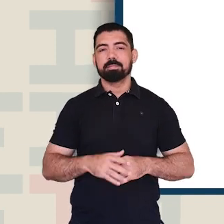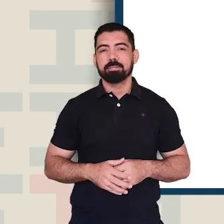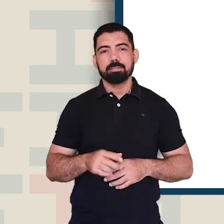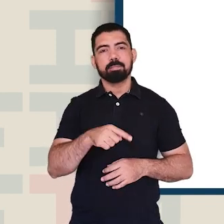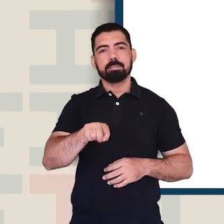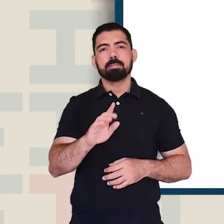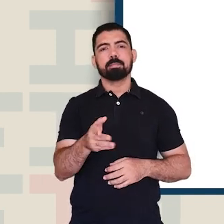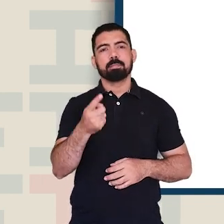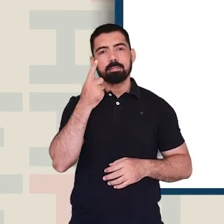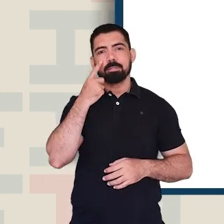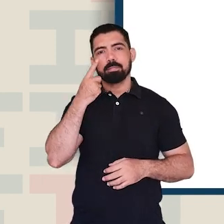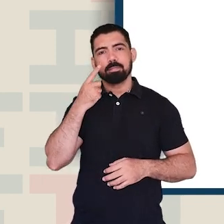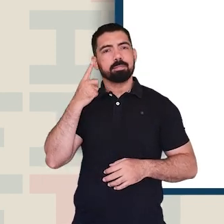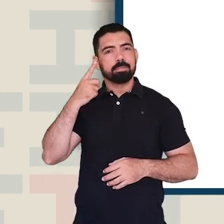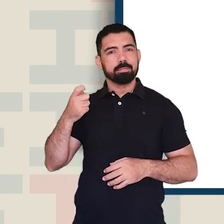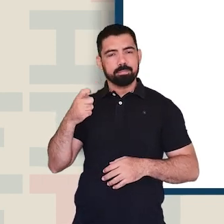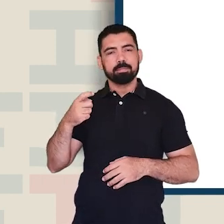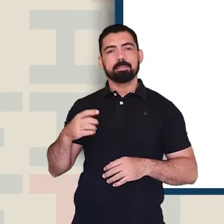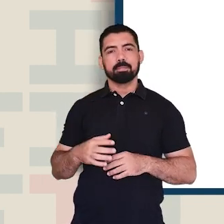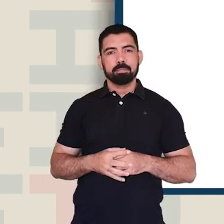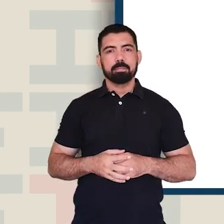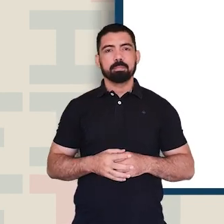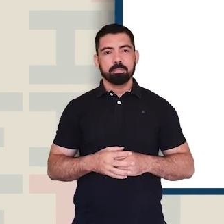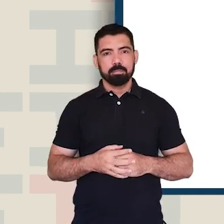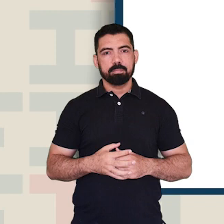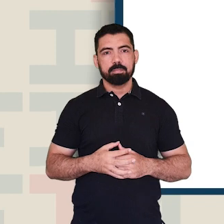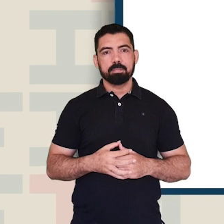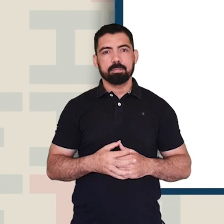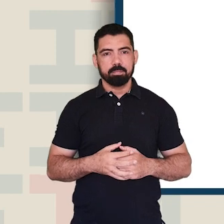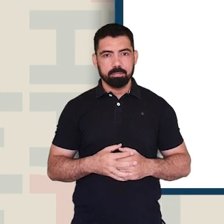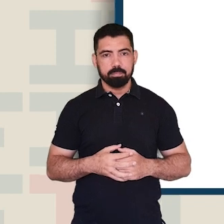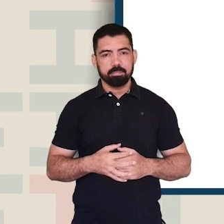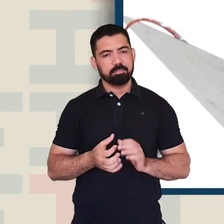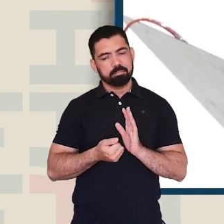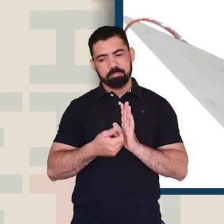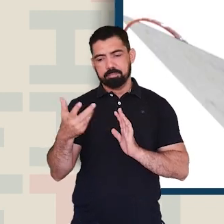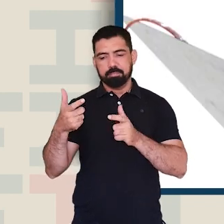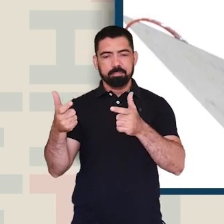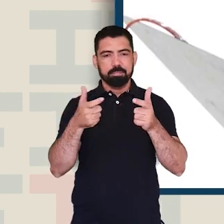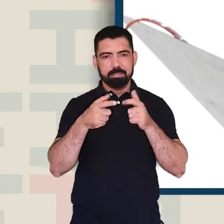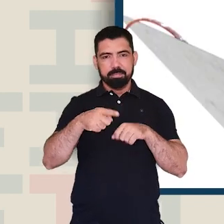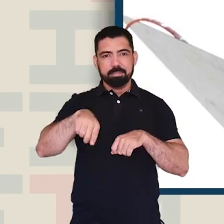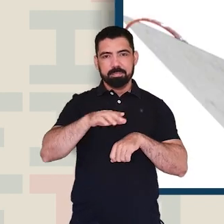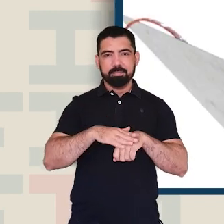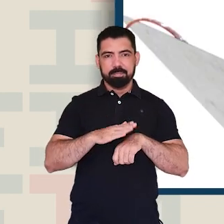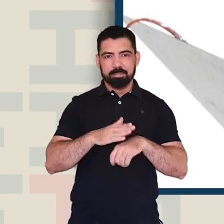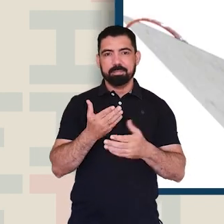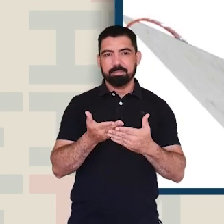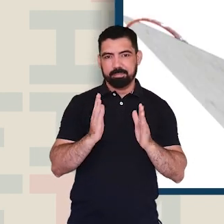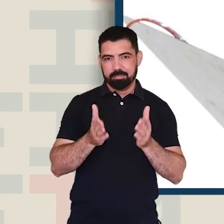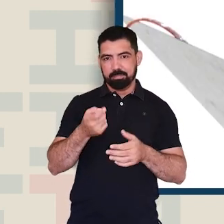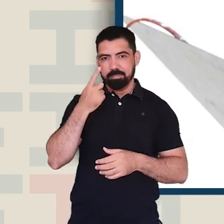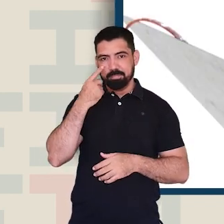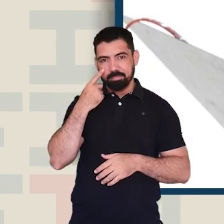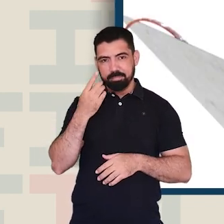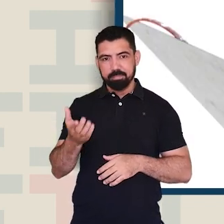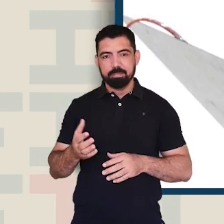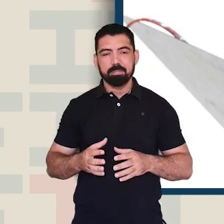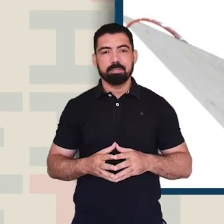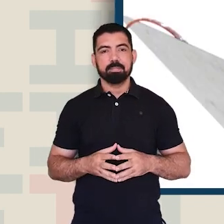Então vocês já devem ter ouvido esse som em vários locais, né? Certo?